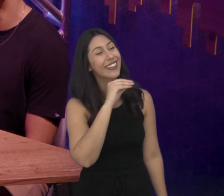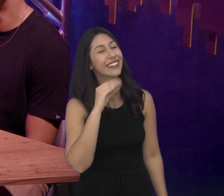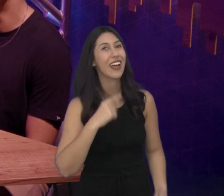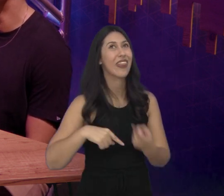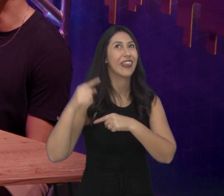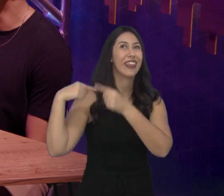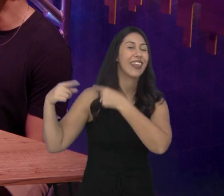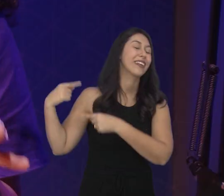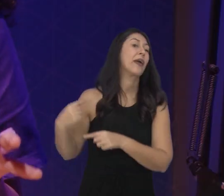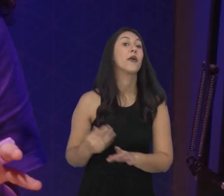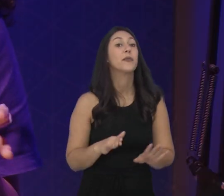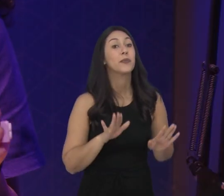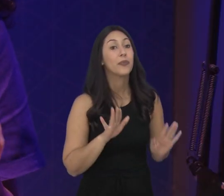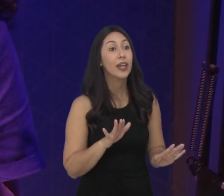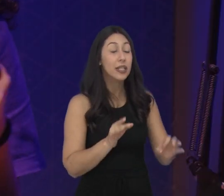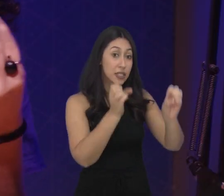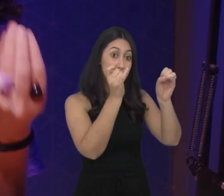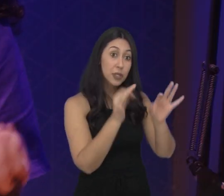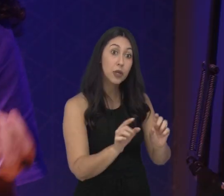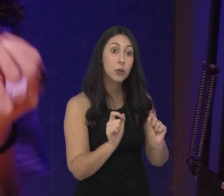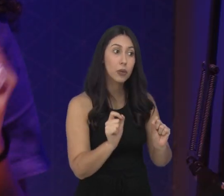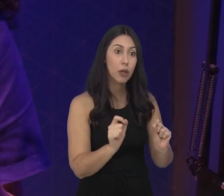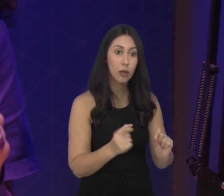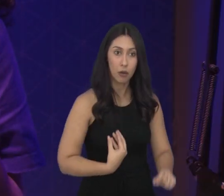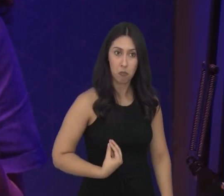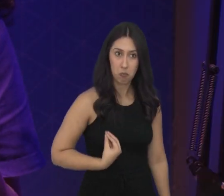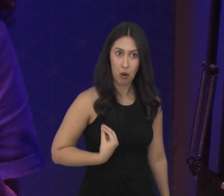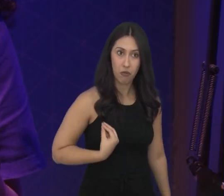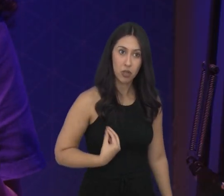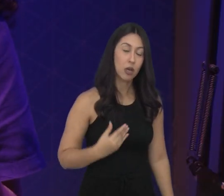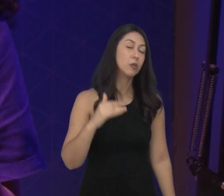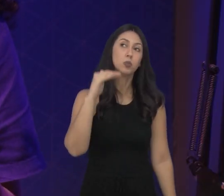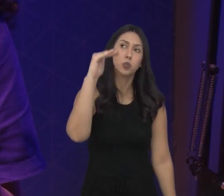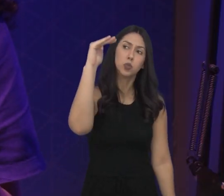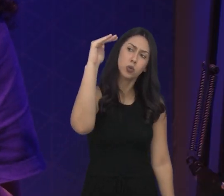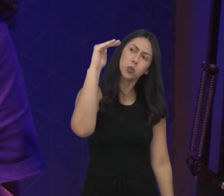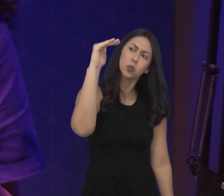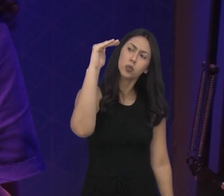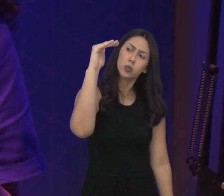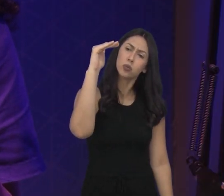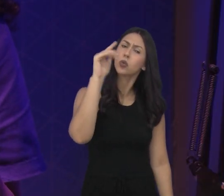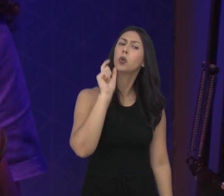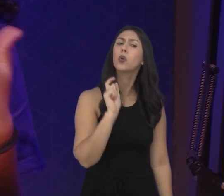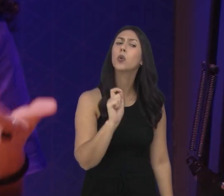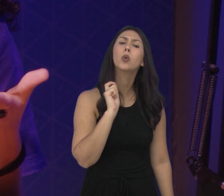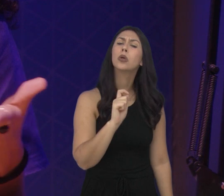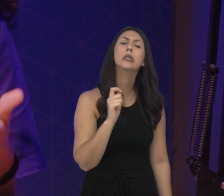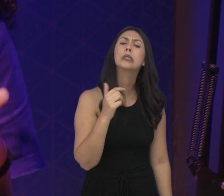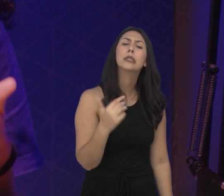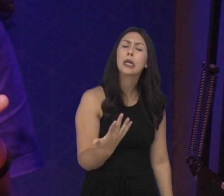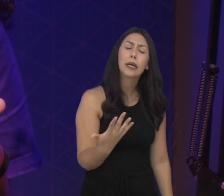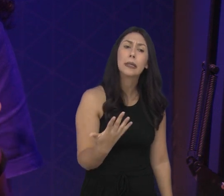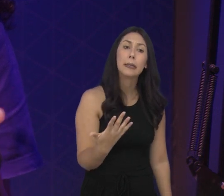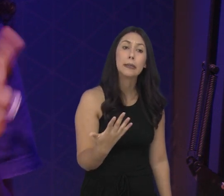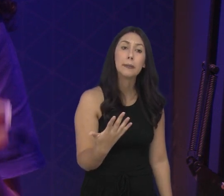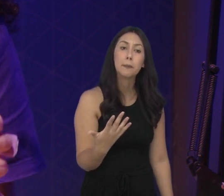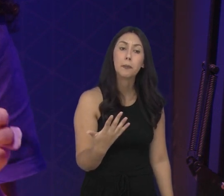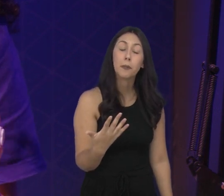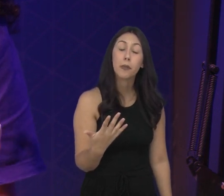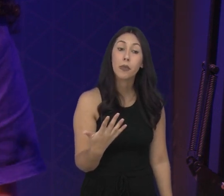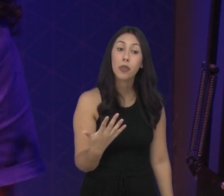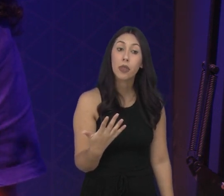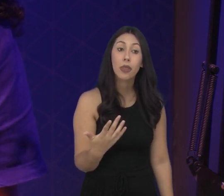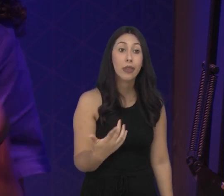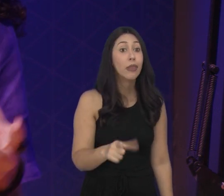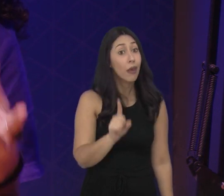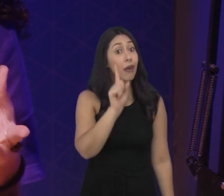isso. E ela fala assim, o que foi tipicamente definido pela cultura do que é ser adulto é o que